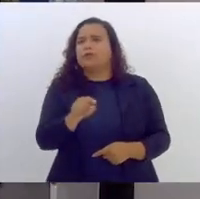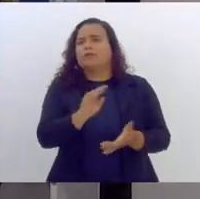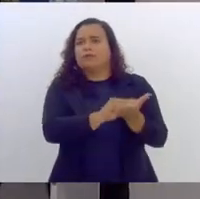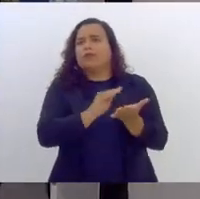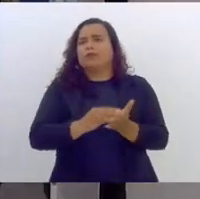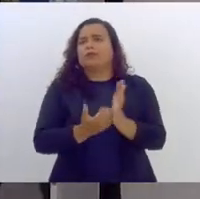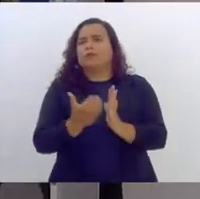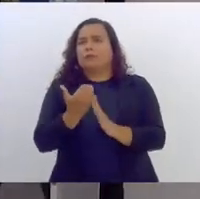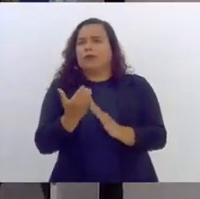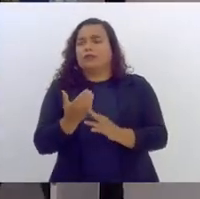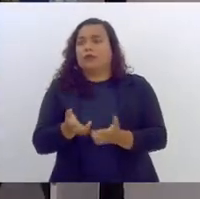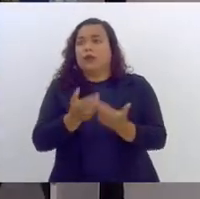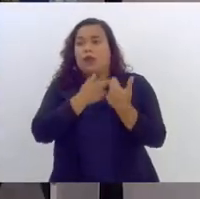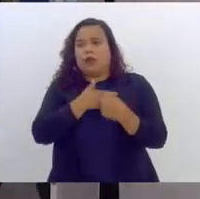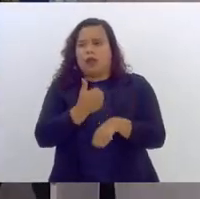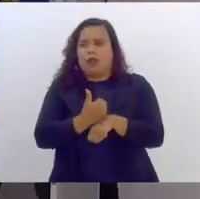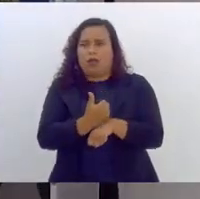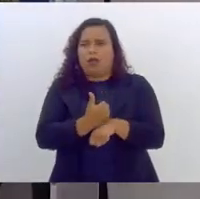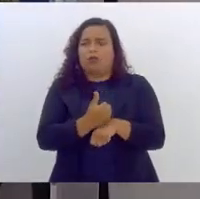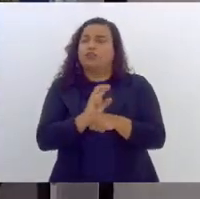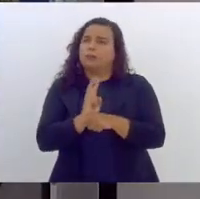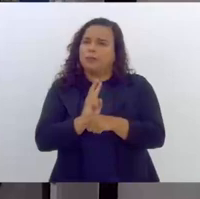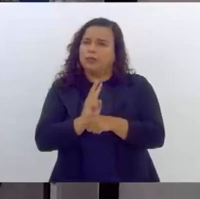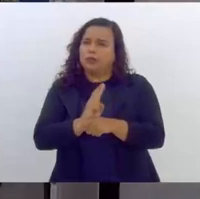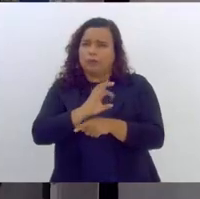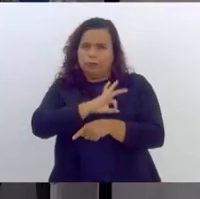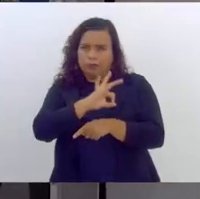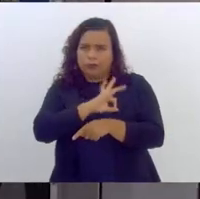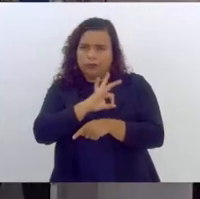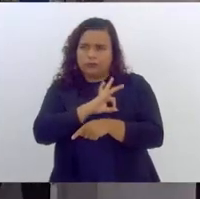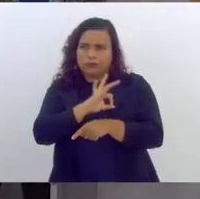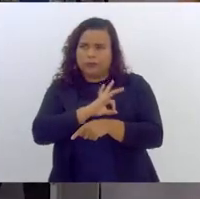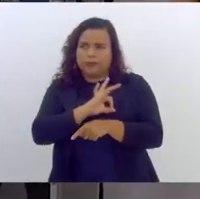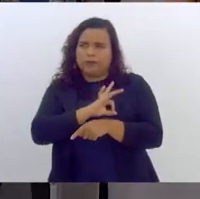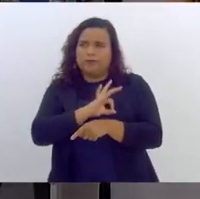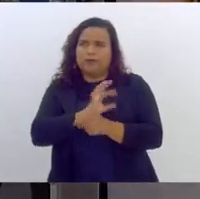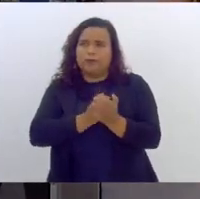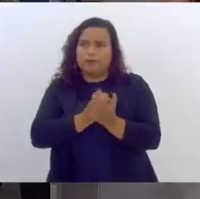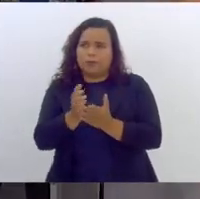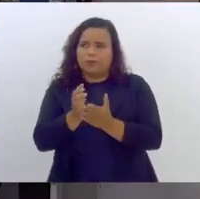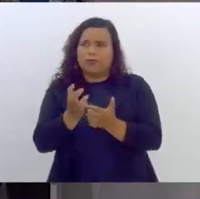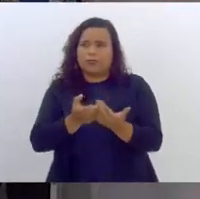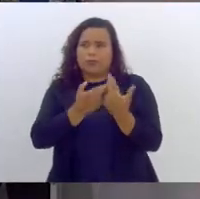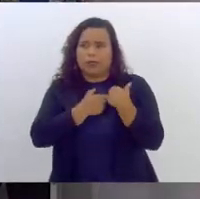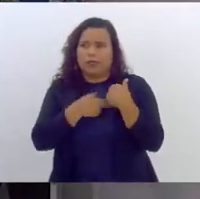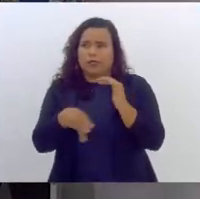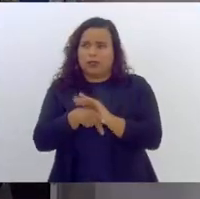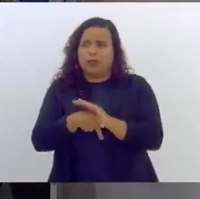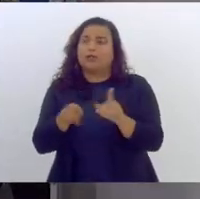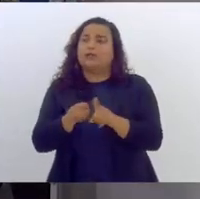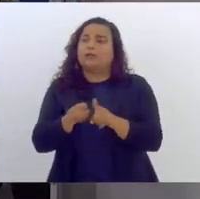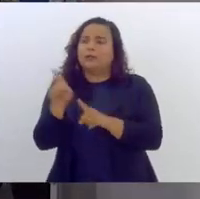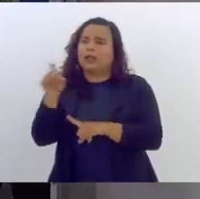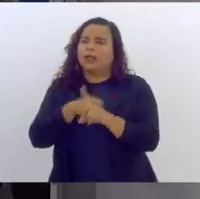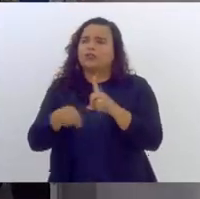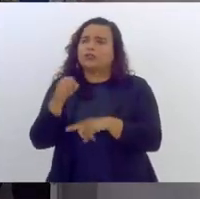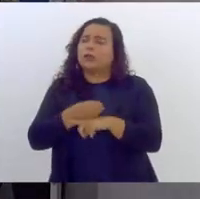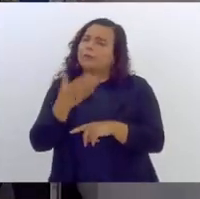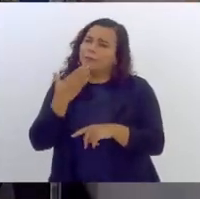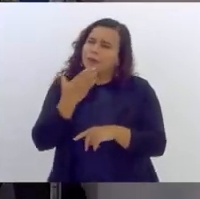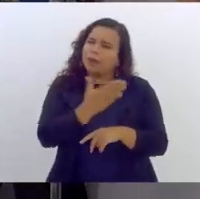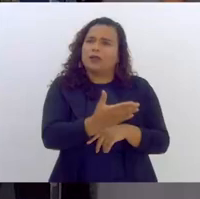polícia de sexta classe classe inicial da nossa carreira e é óbvio que a sociedade clama